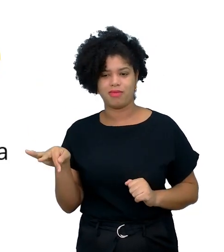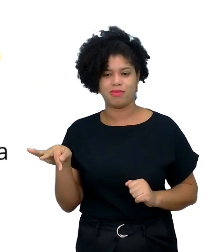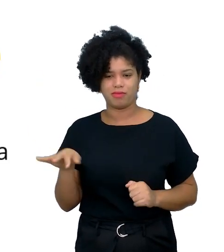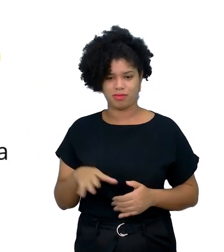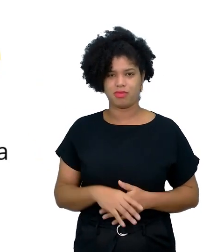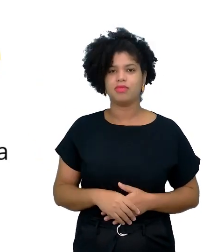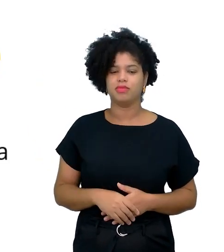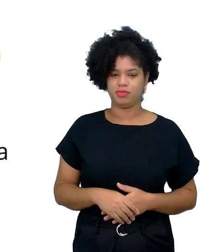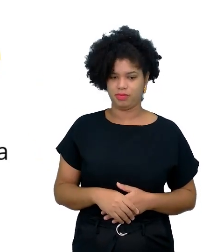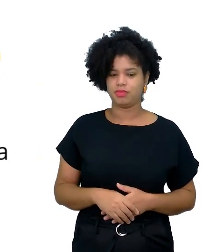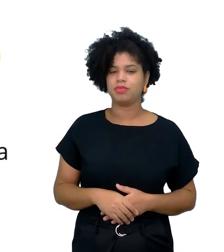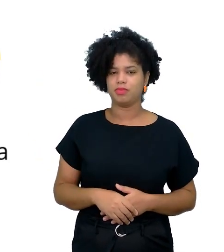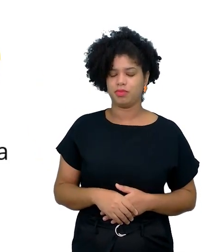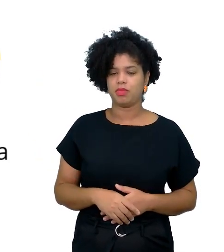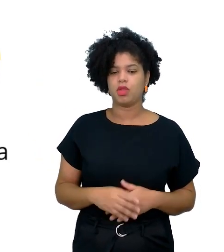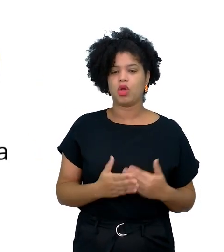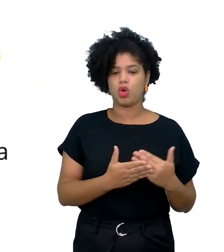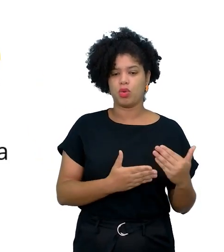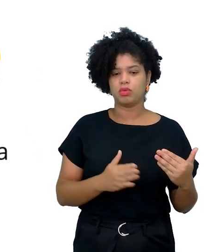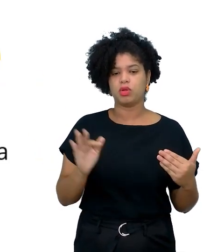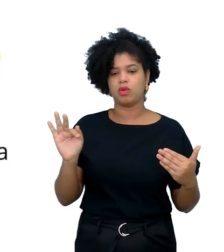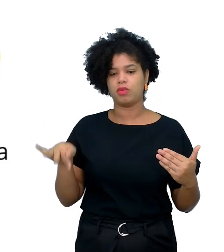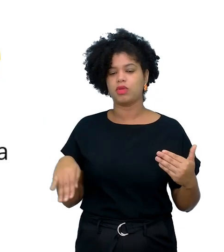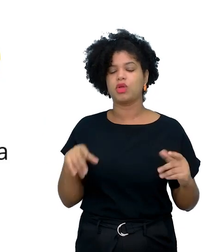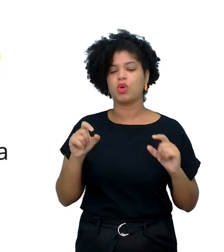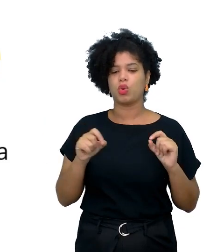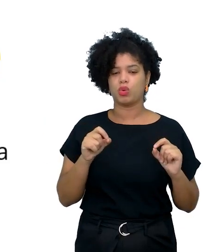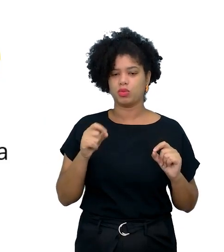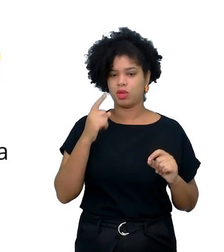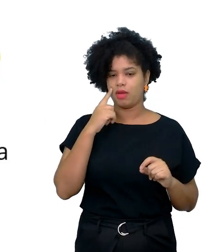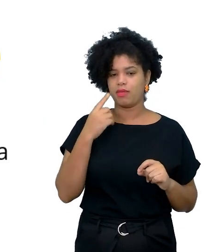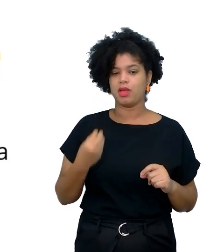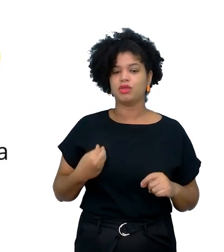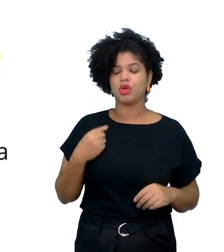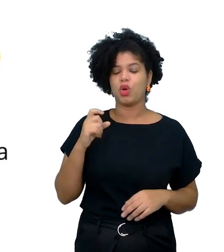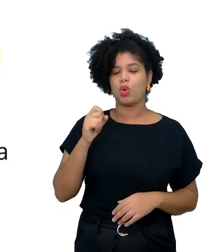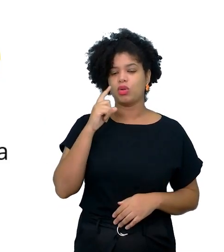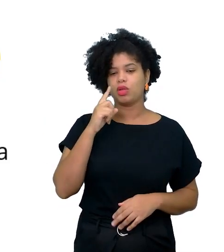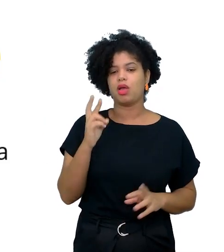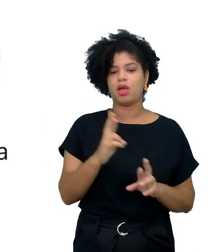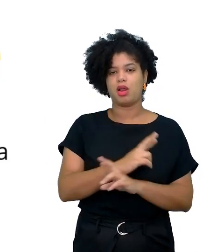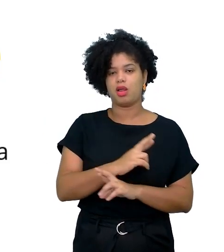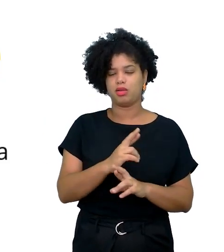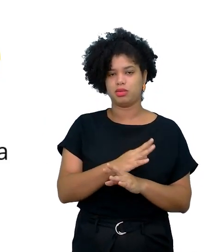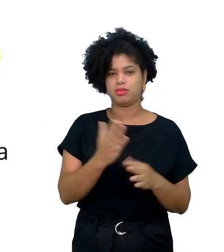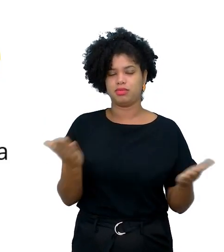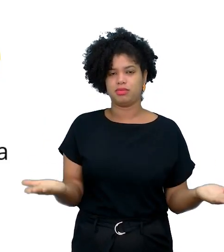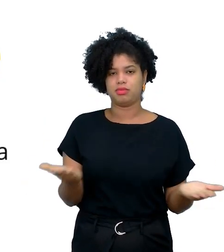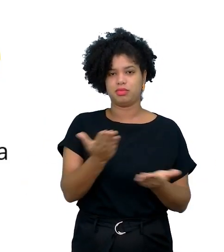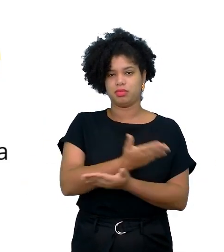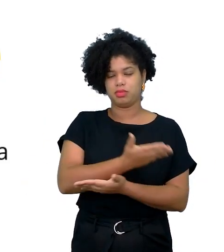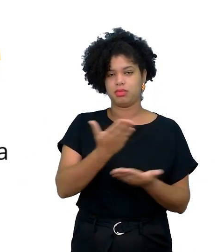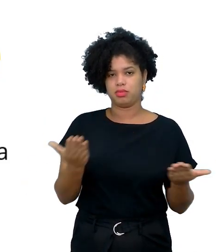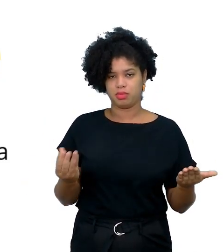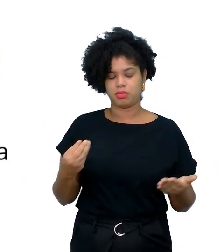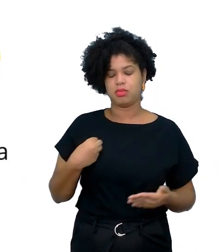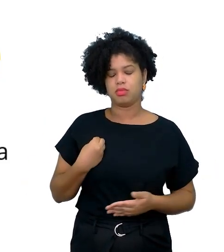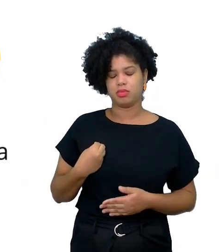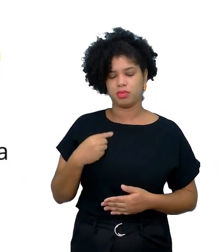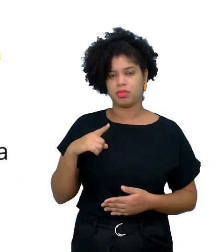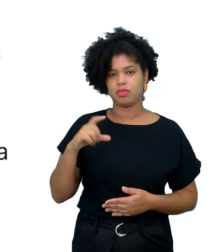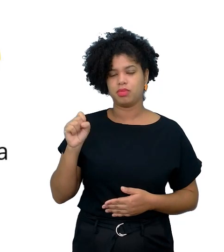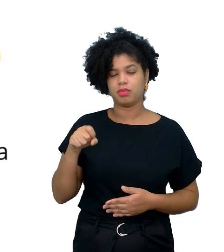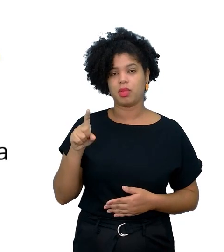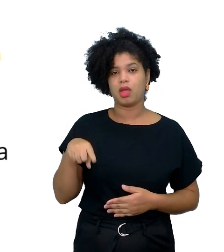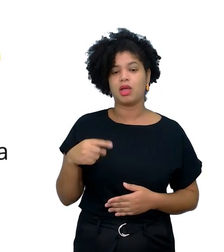E tanto o estado inicial como o estado final, existe aqui uma relação direta, né? No caso, a